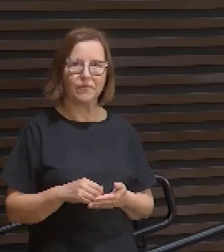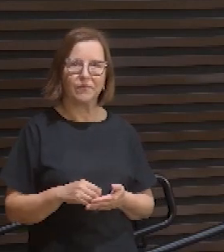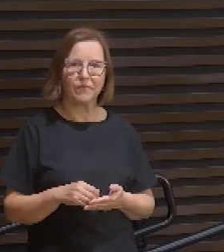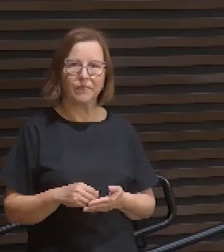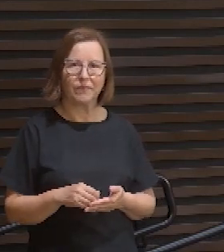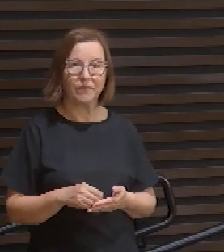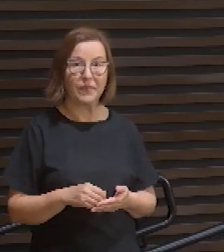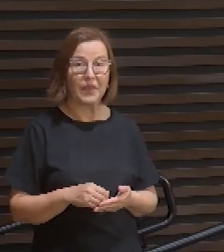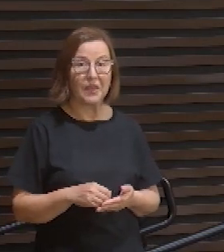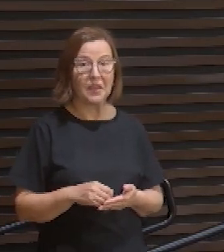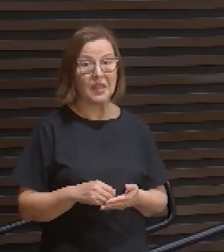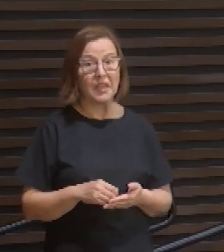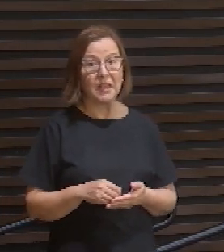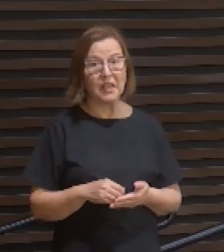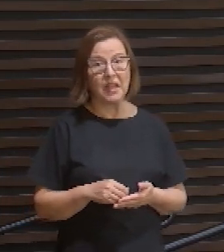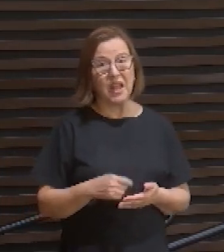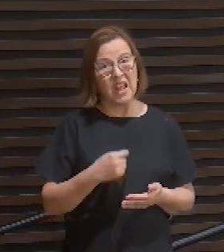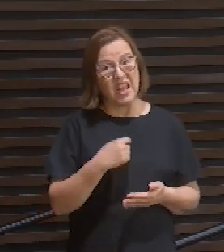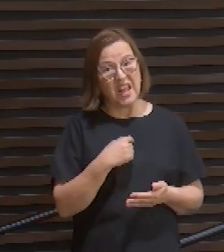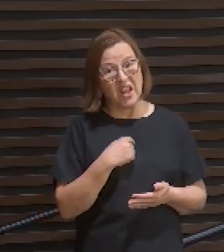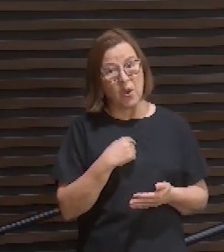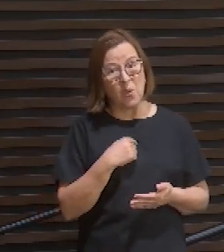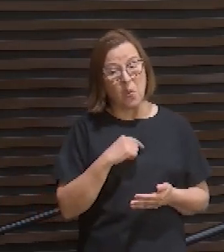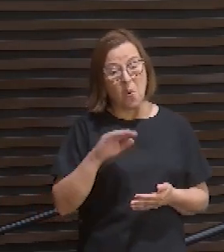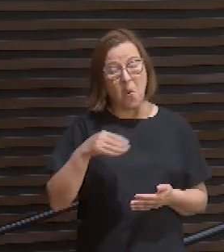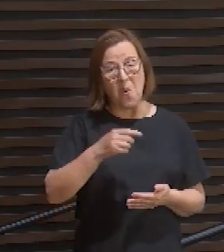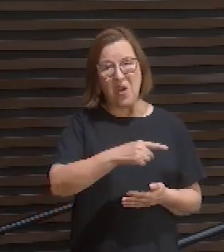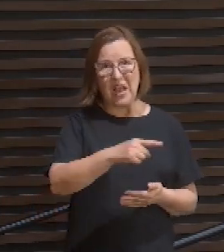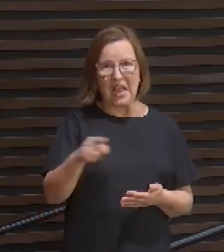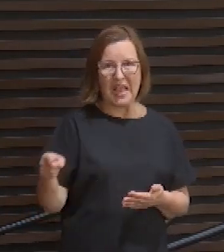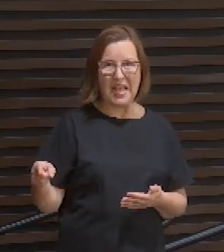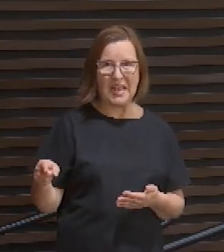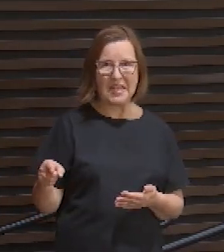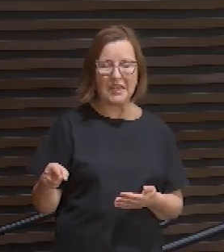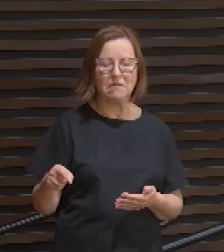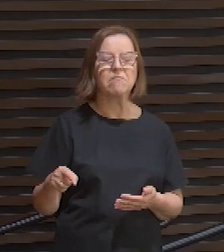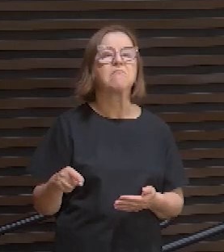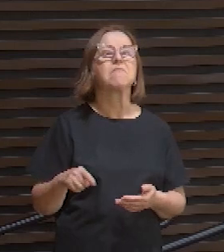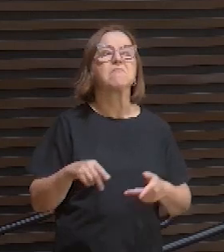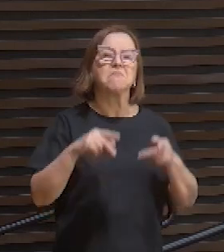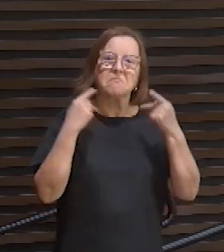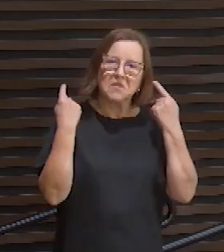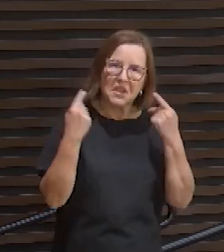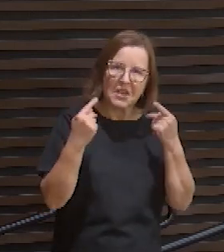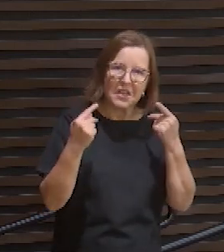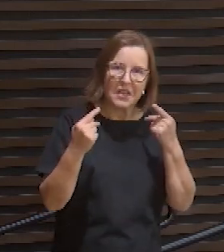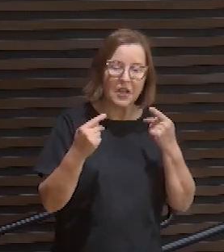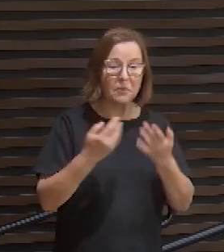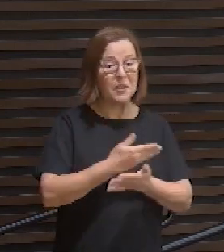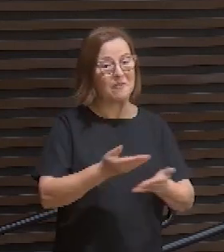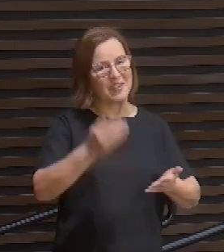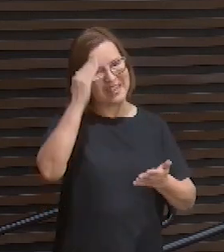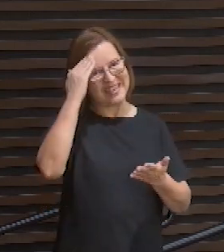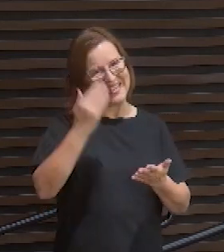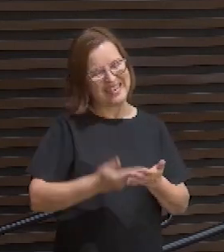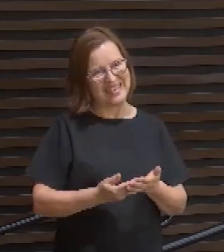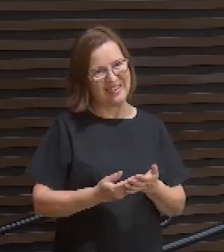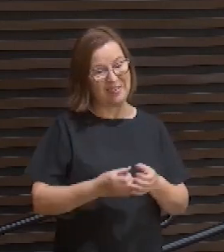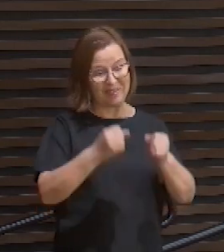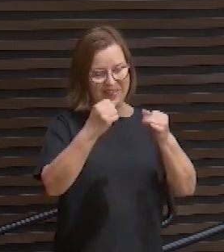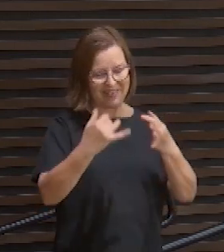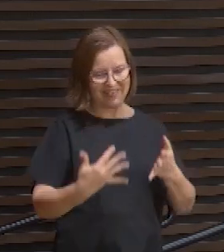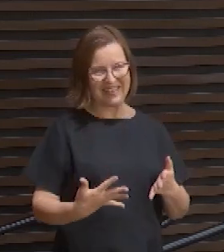seja eu ou sejam eles, assim pregamos e assim crestes. Em outras